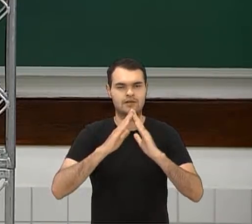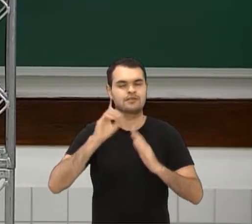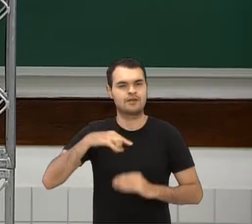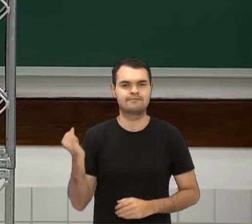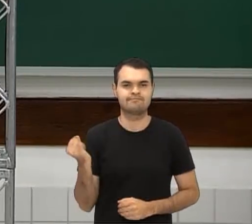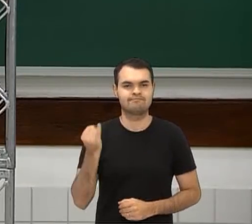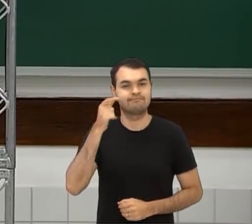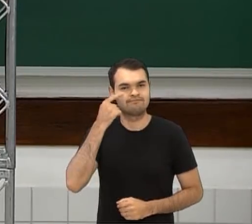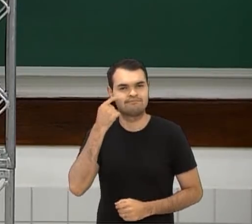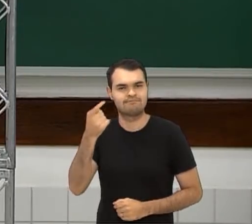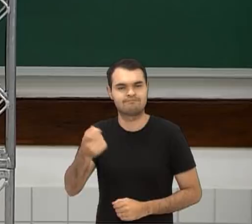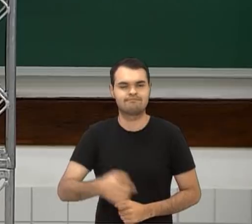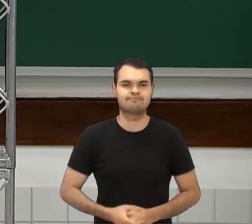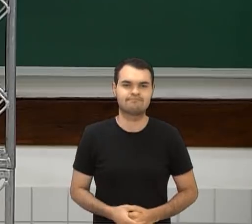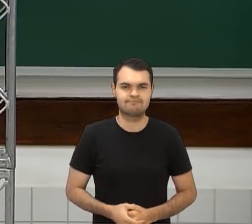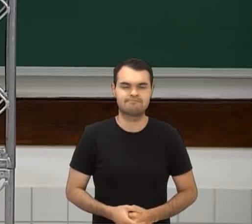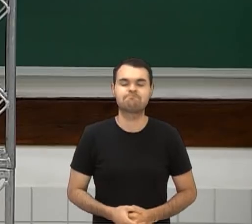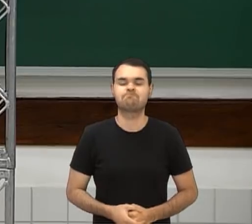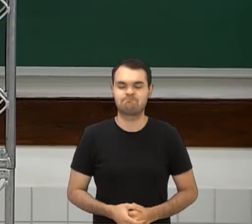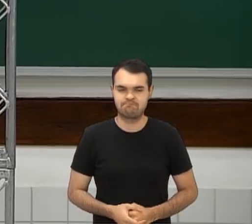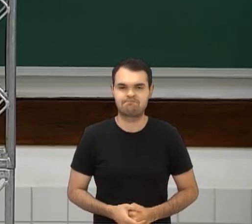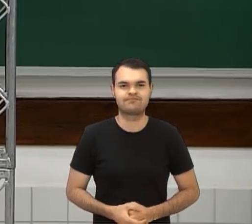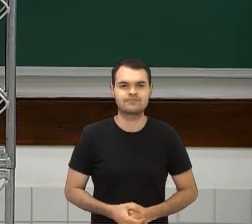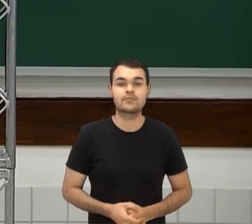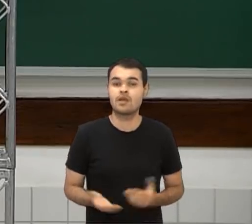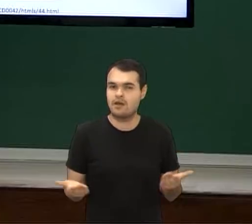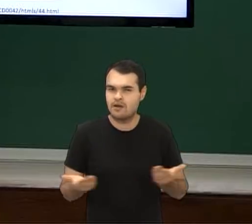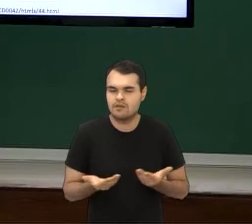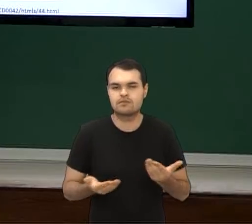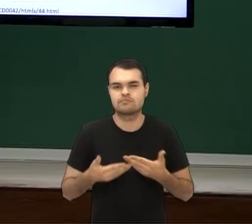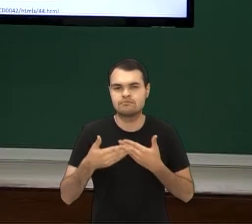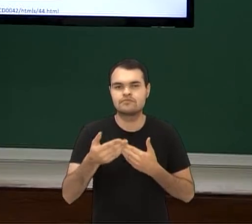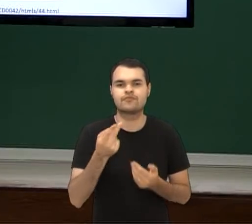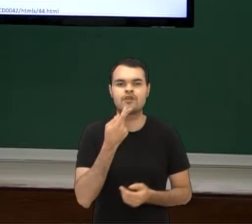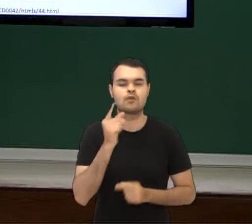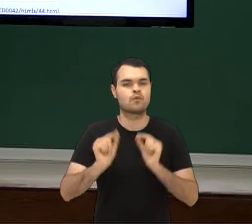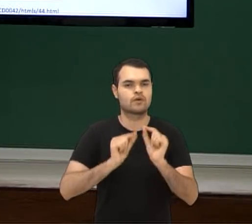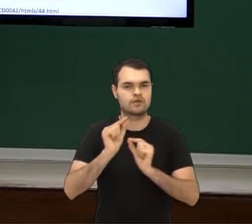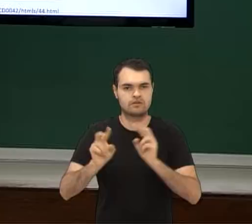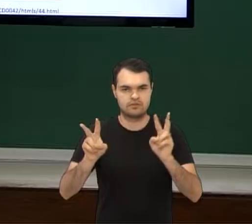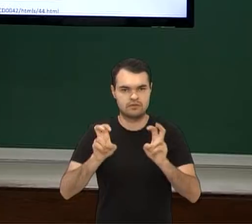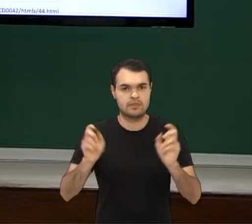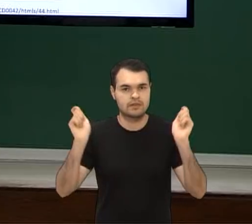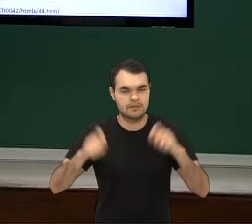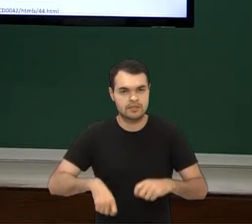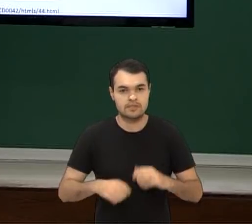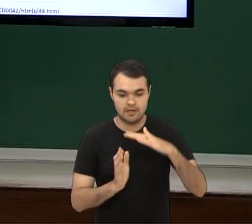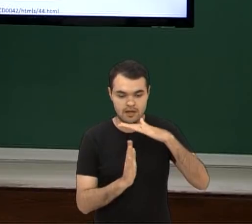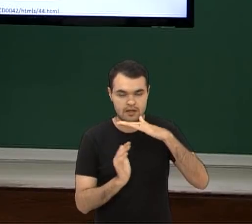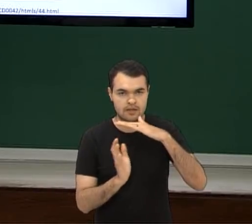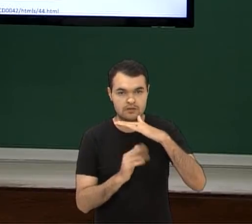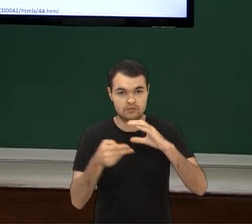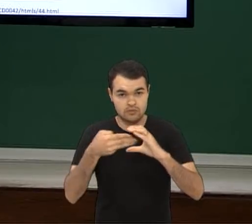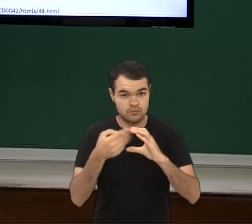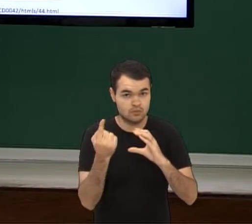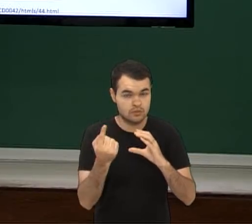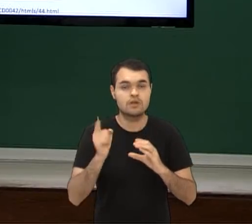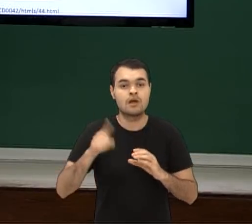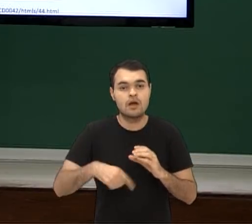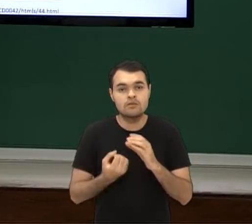extremamente interessante. Muito bom, pessoal. Agora nós vamos falar um pouquinho sobre a capacidade que as algas unicelulares têm